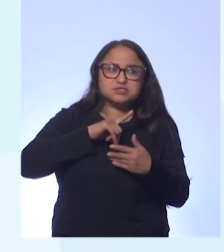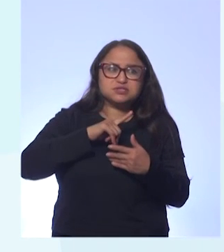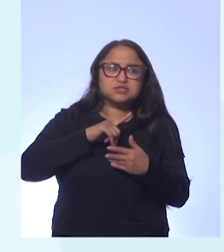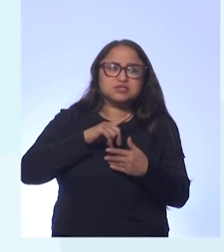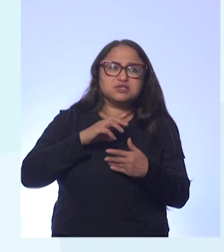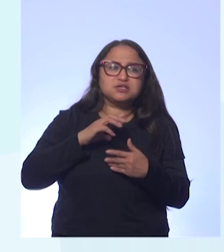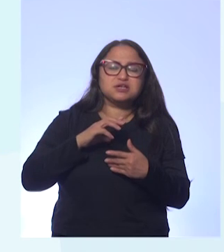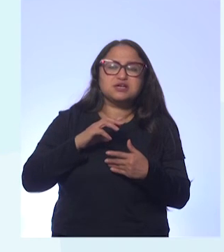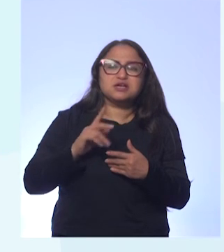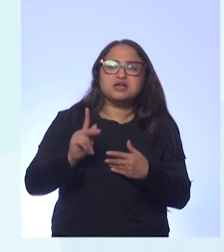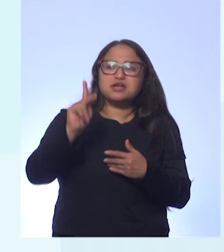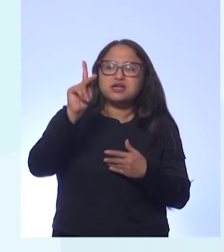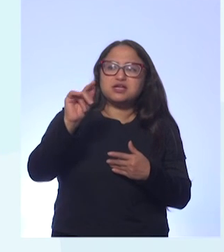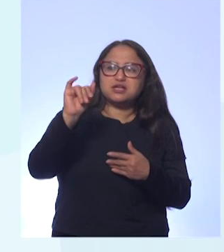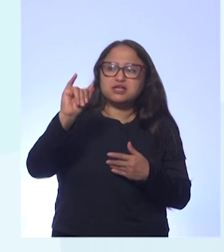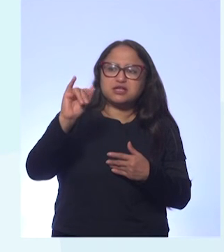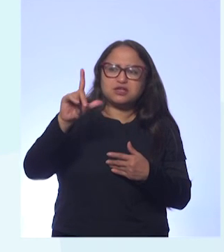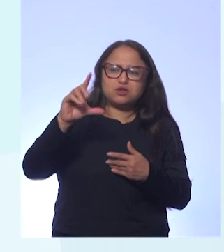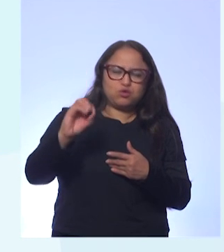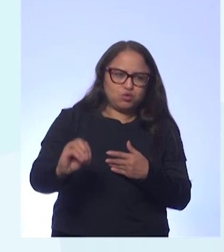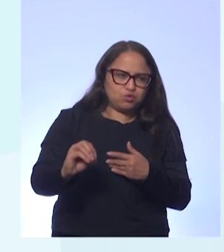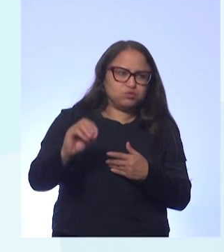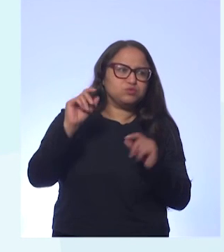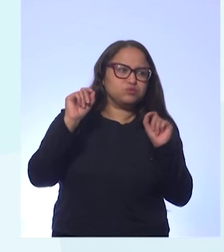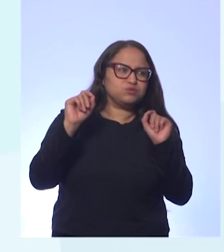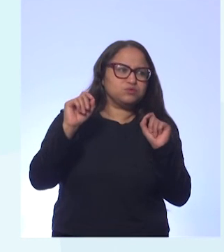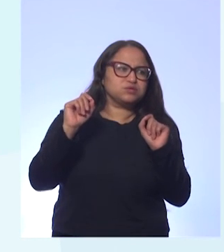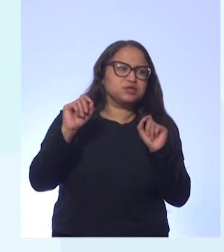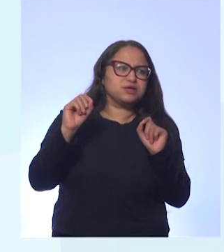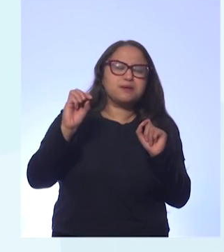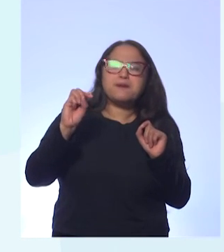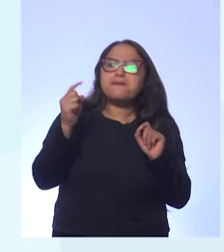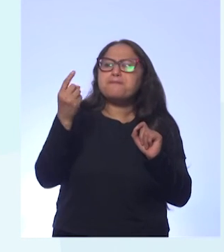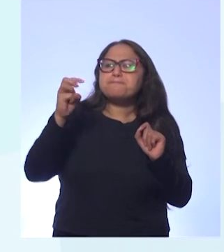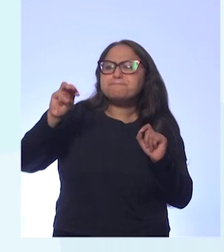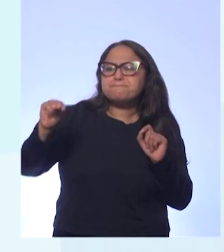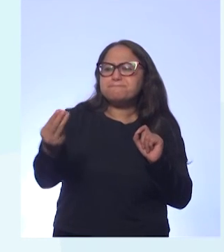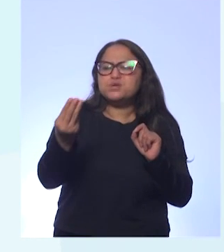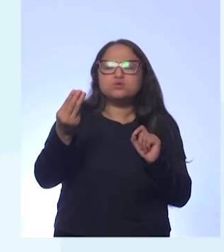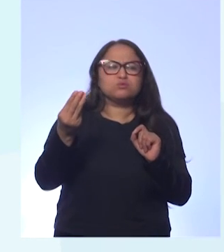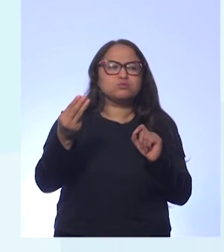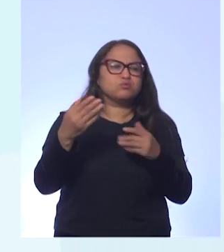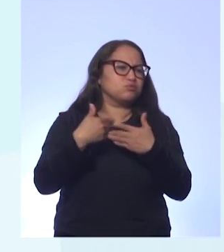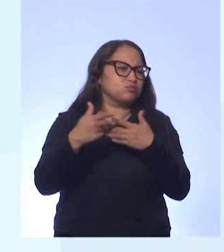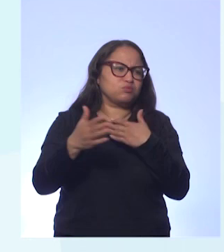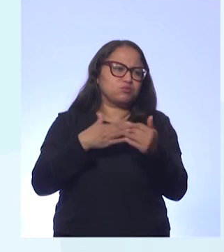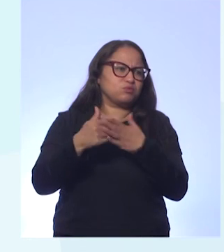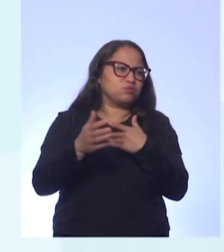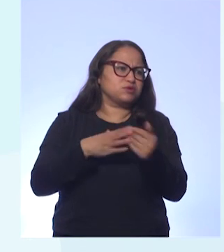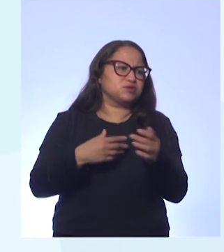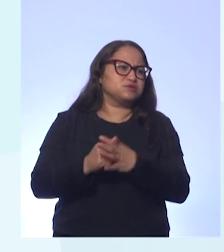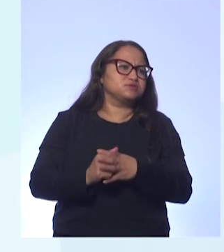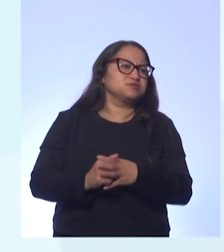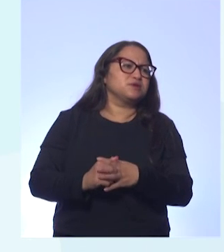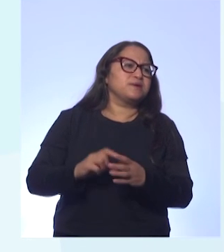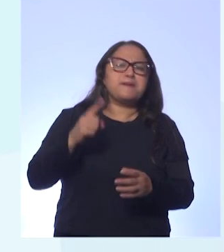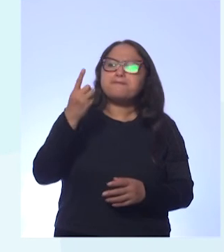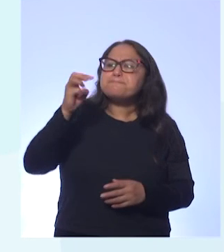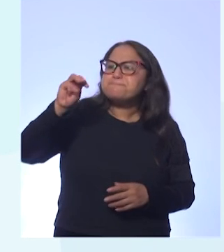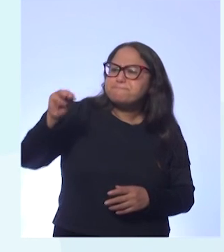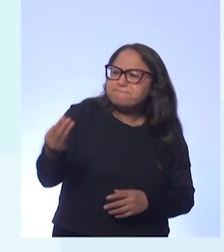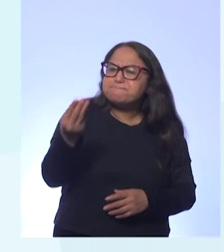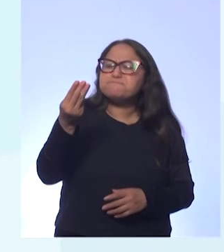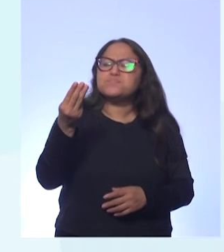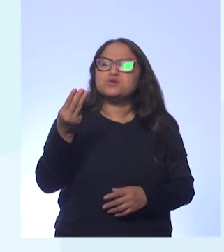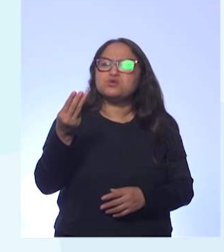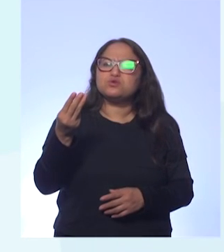quilo, ela significa 1000. 1 quilo quer dizer 1000. 1000 qualquer coisa, tá? 1 quilocaloria quer dizer 1000 calorias.